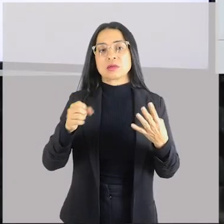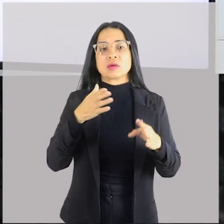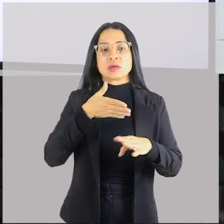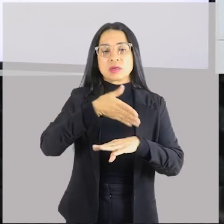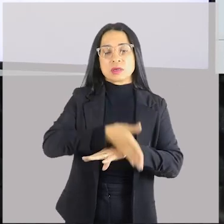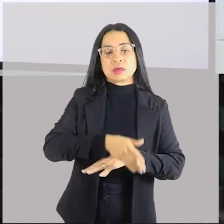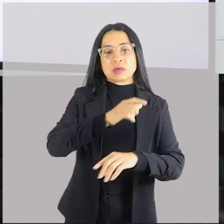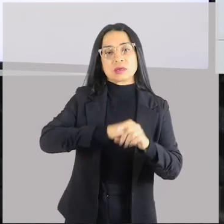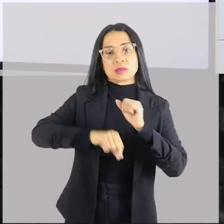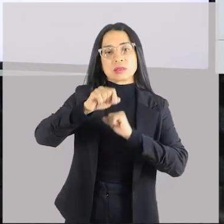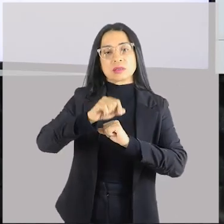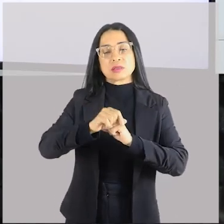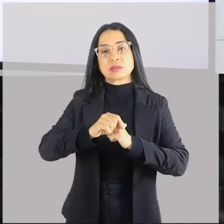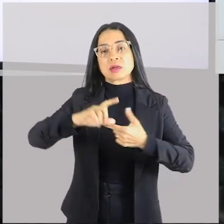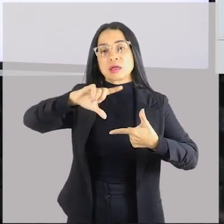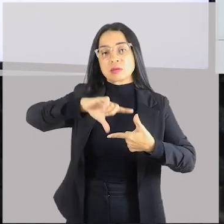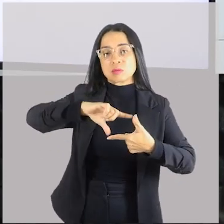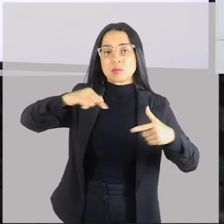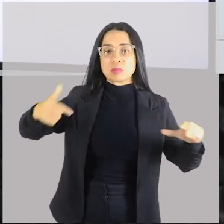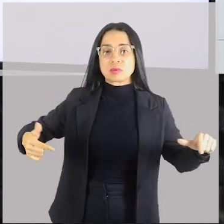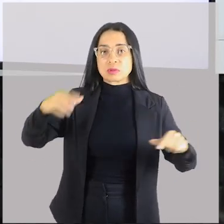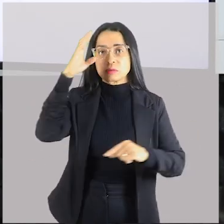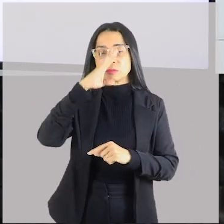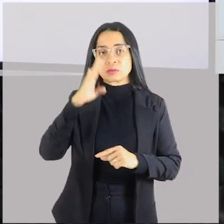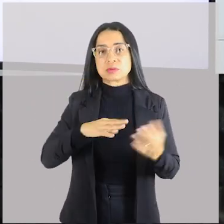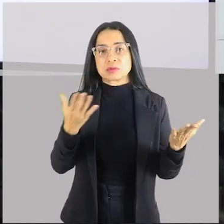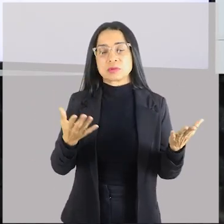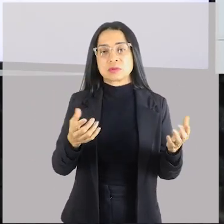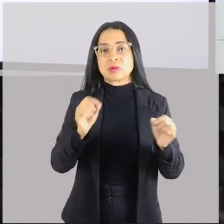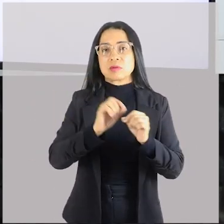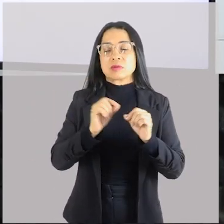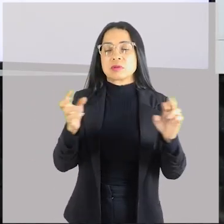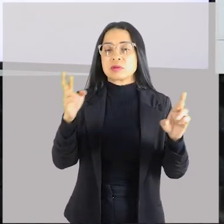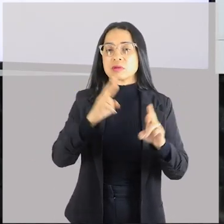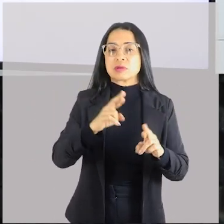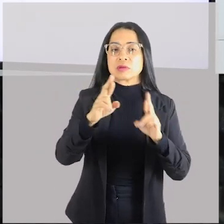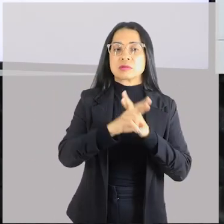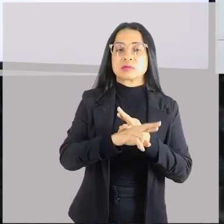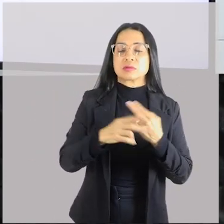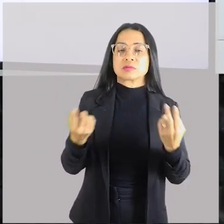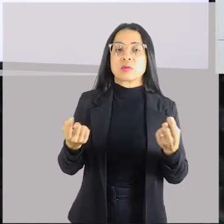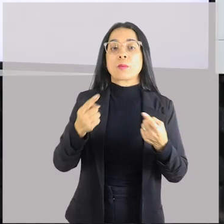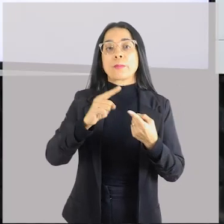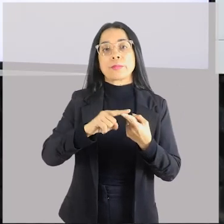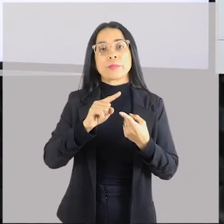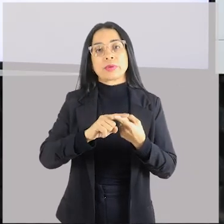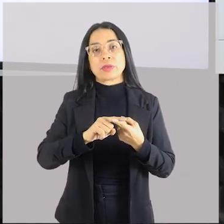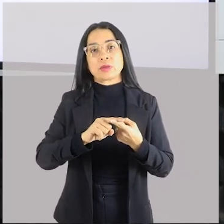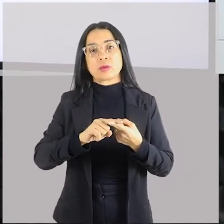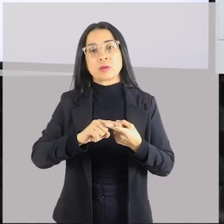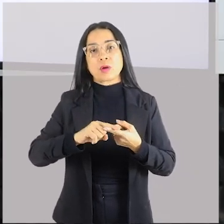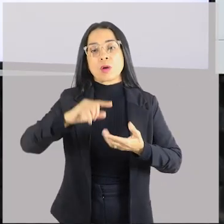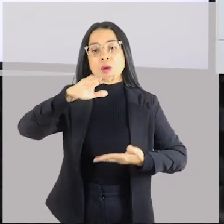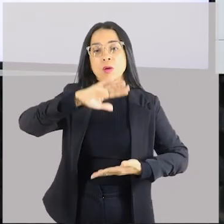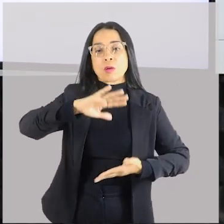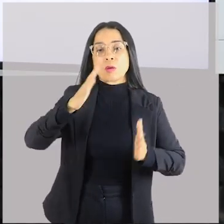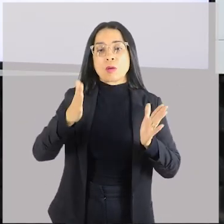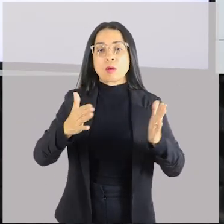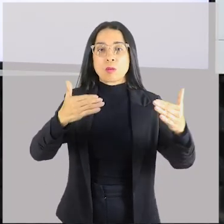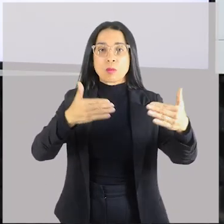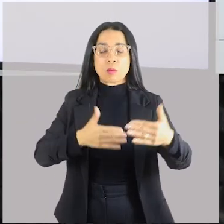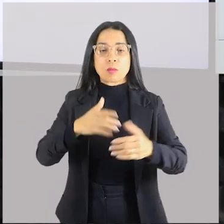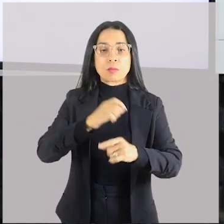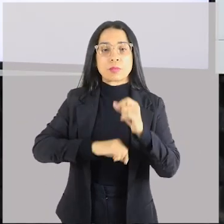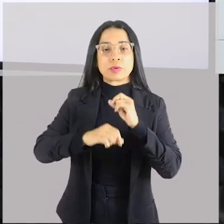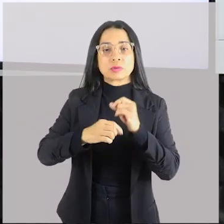brasileiro pra gente poder fazer correlação entre as vanguardas que a gente vai citar hoje está o cubismo nasceram praticamente